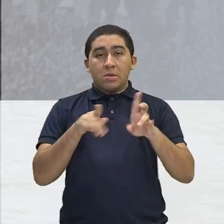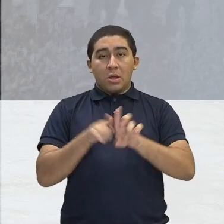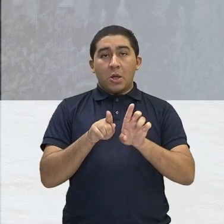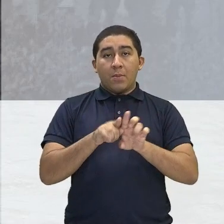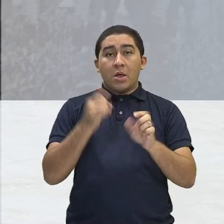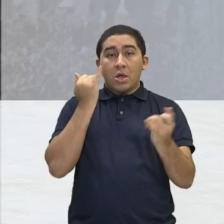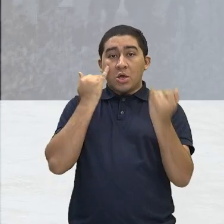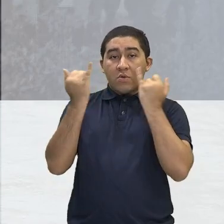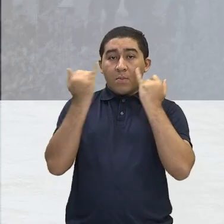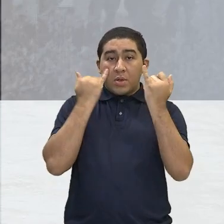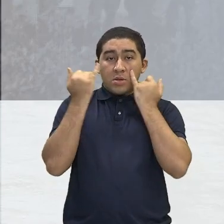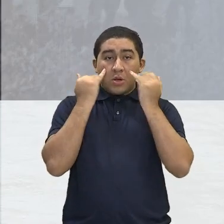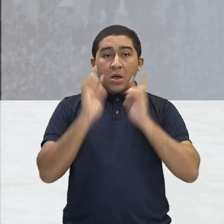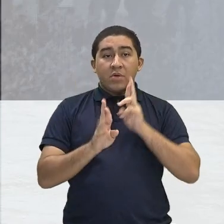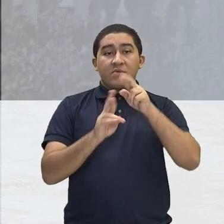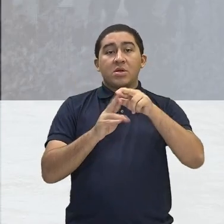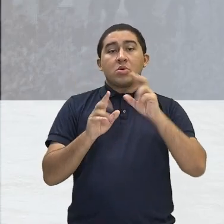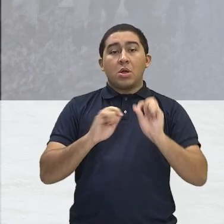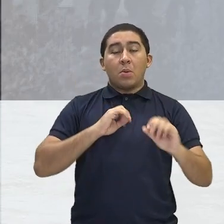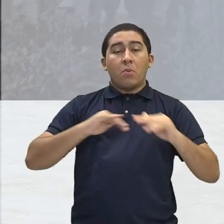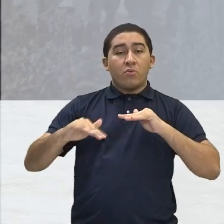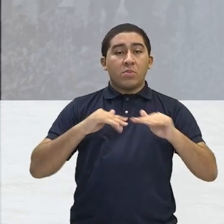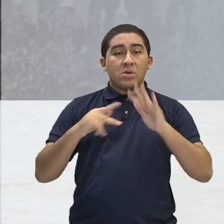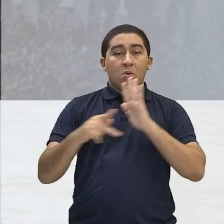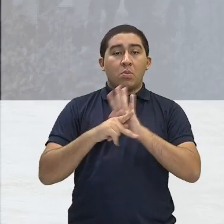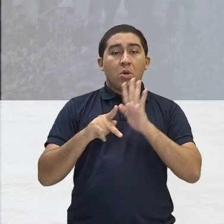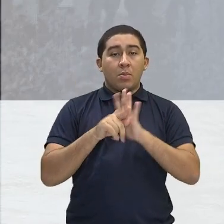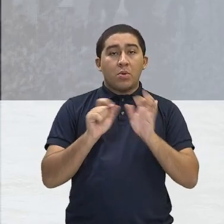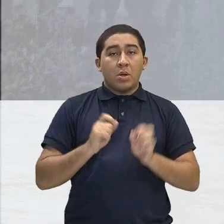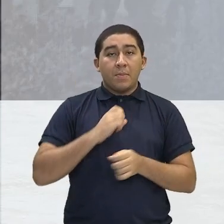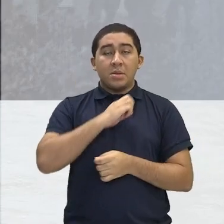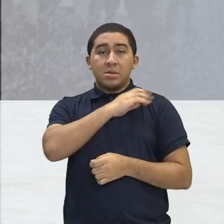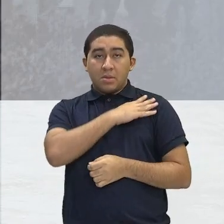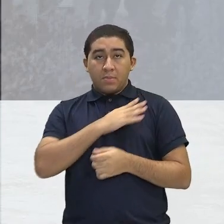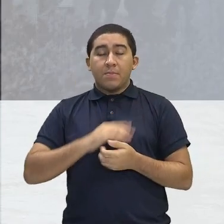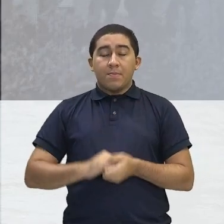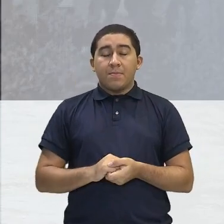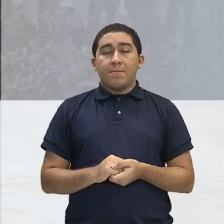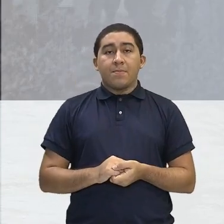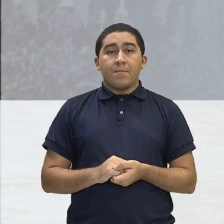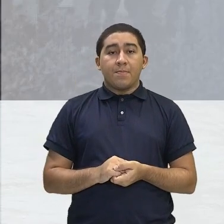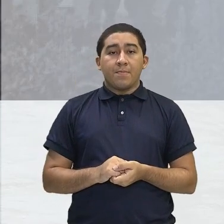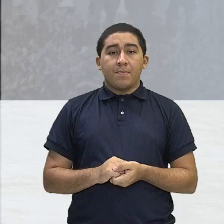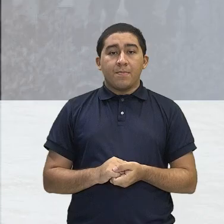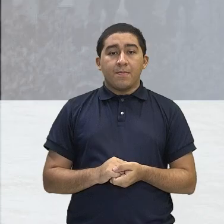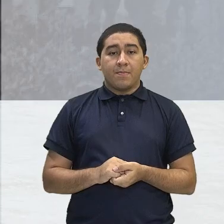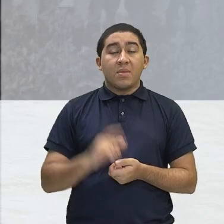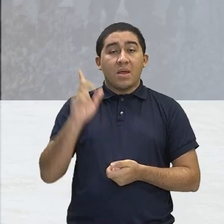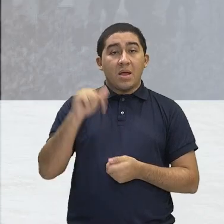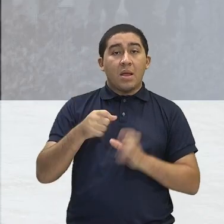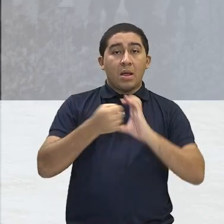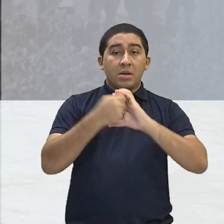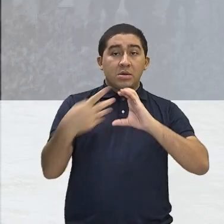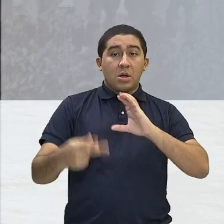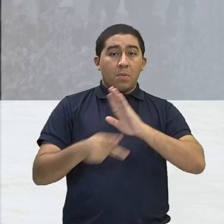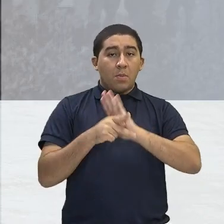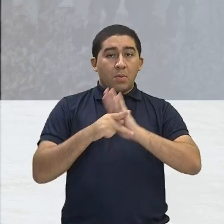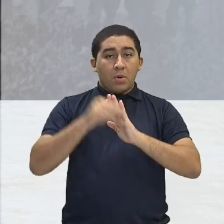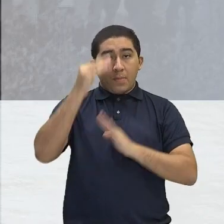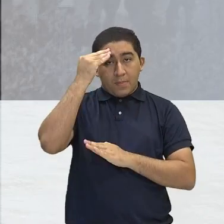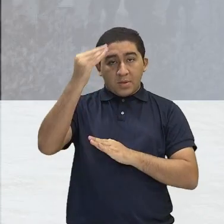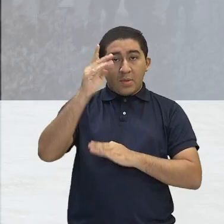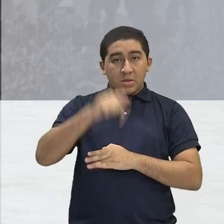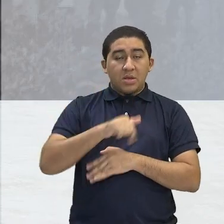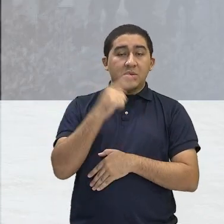e informações sobre as movimentações das tropas inimigas, certo? Então, essas são as características assim principais da